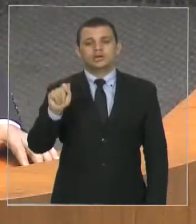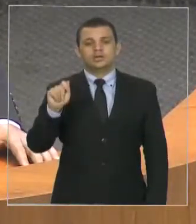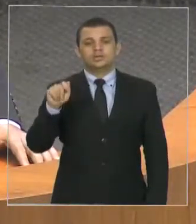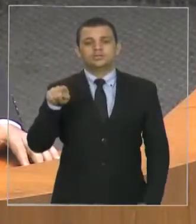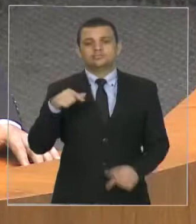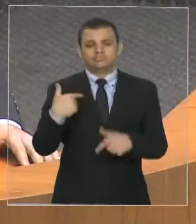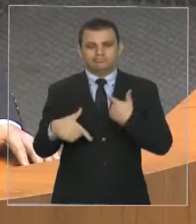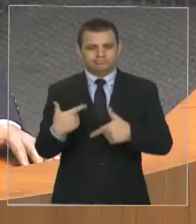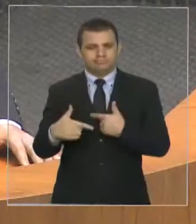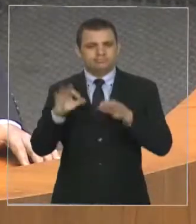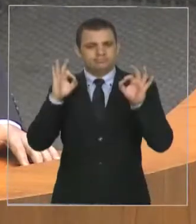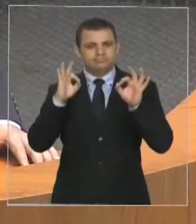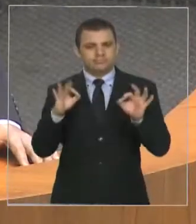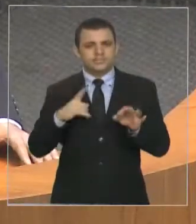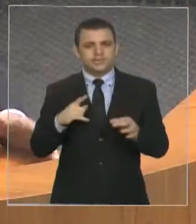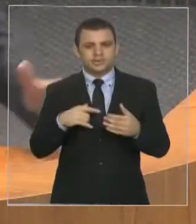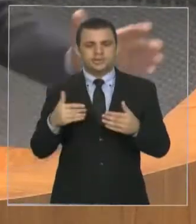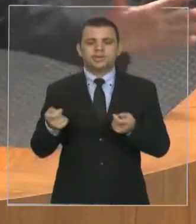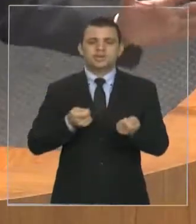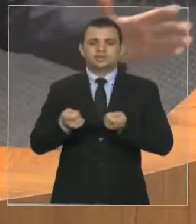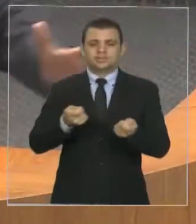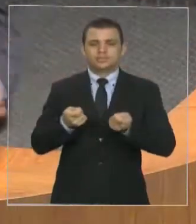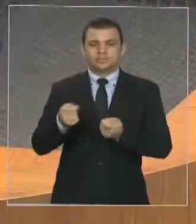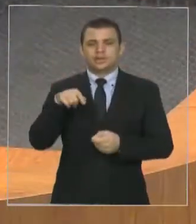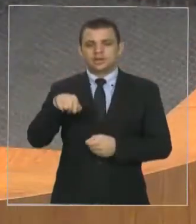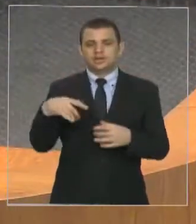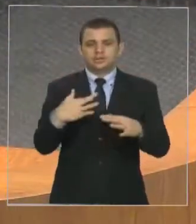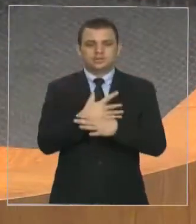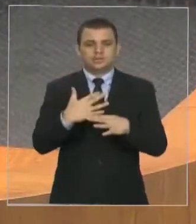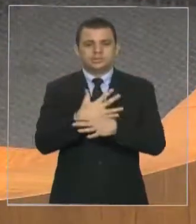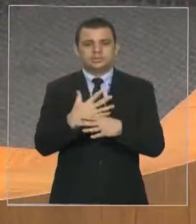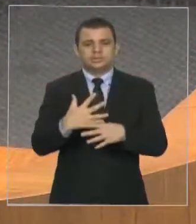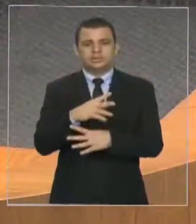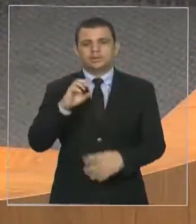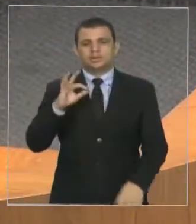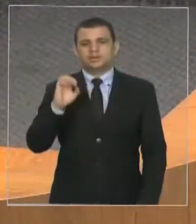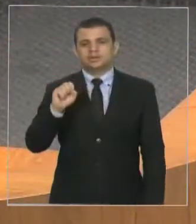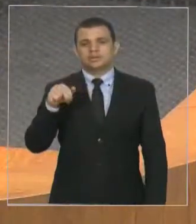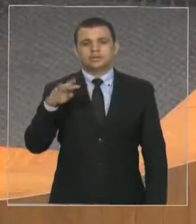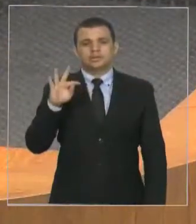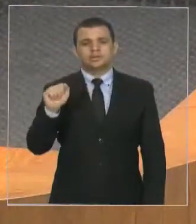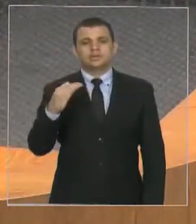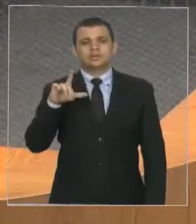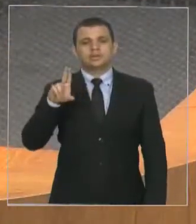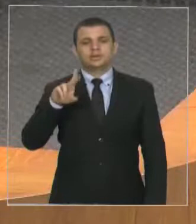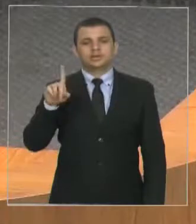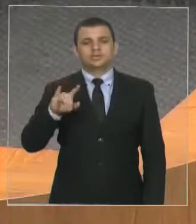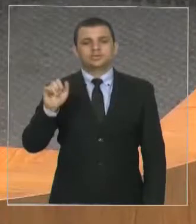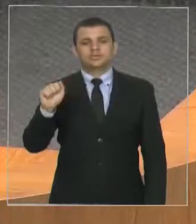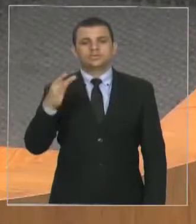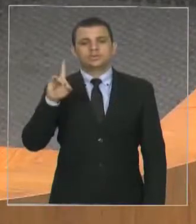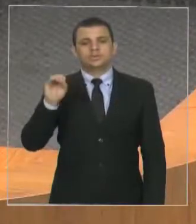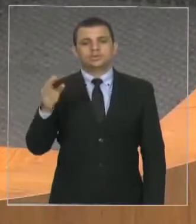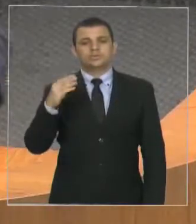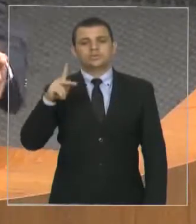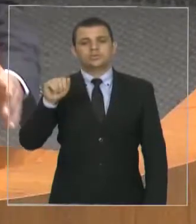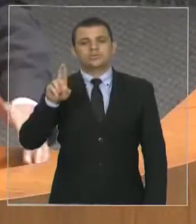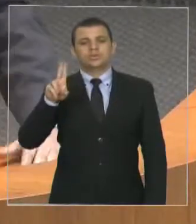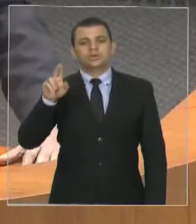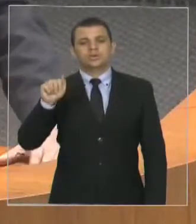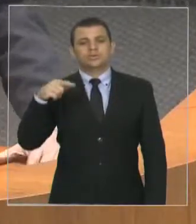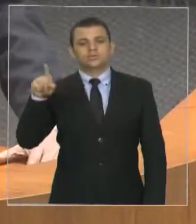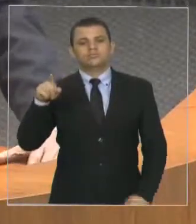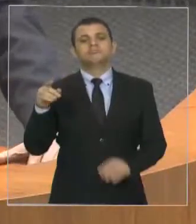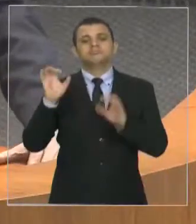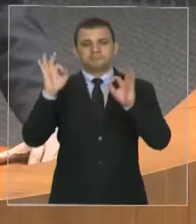município de Santa Luzia do Paruá. Foi realmente uma experiência muito positiva, senhor presidente. Eu queria também falar